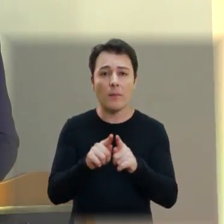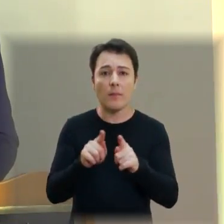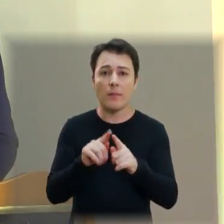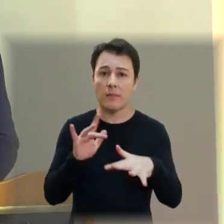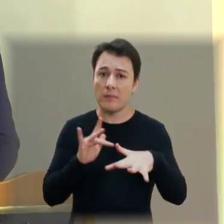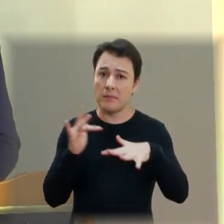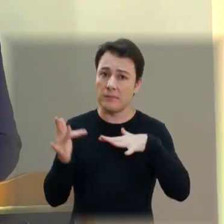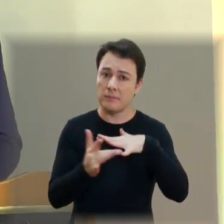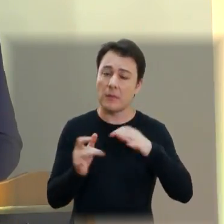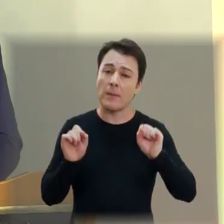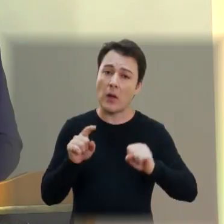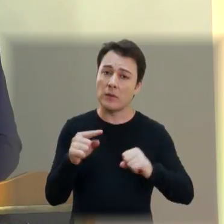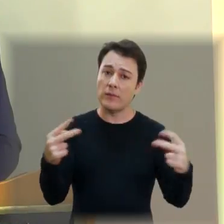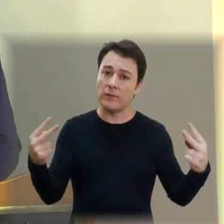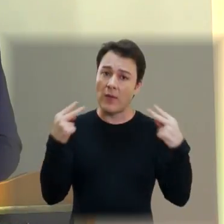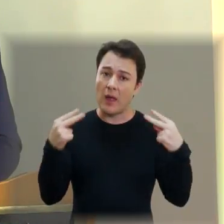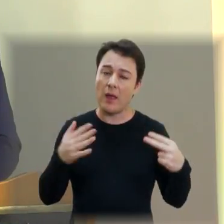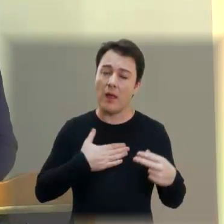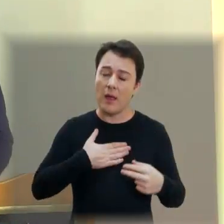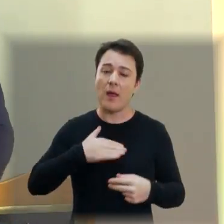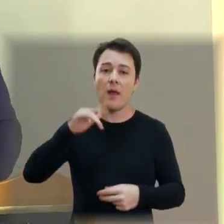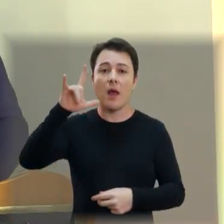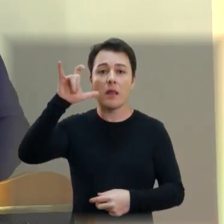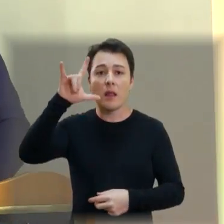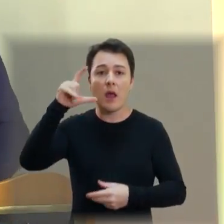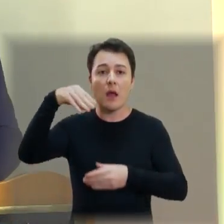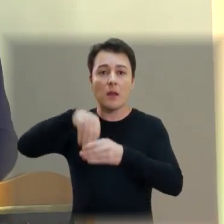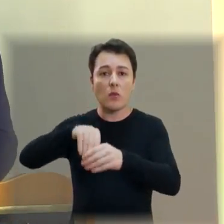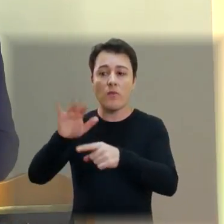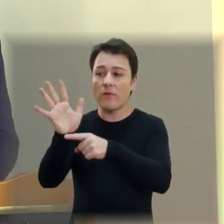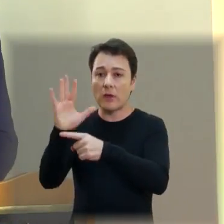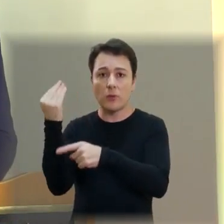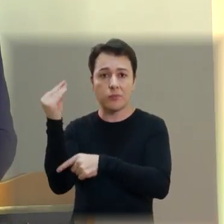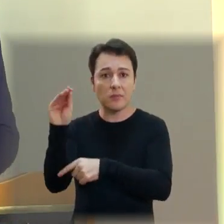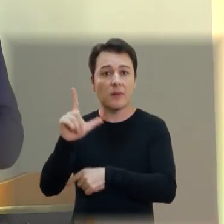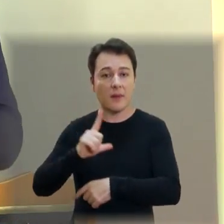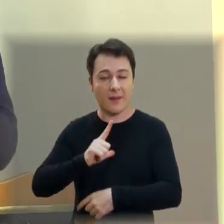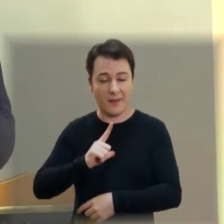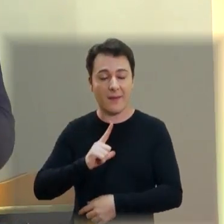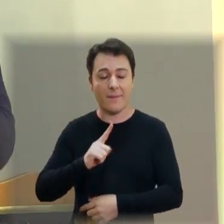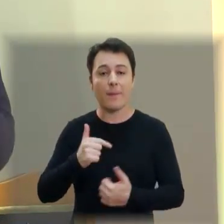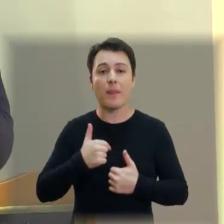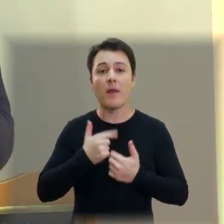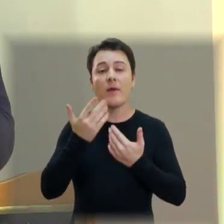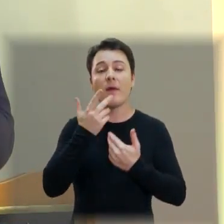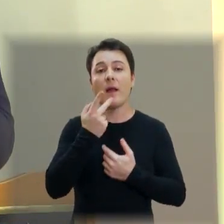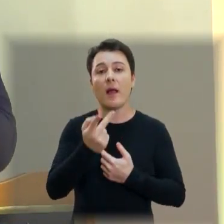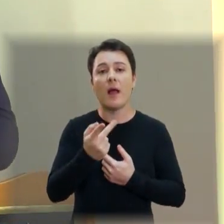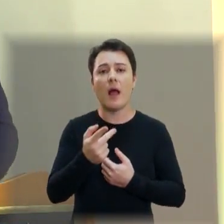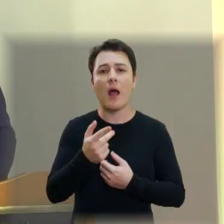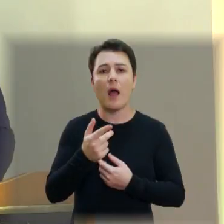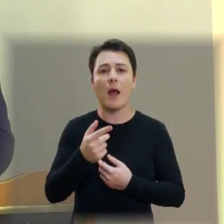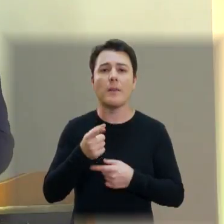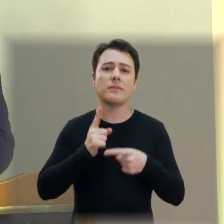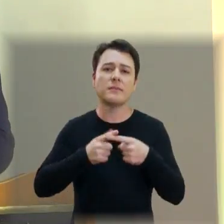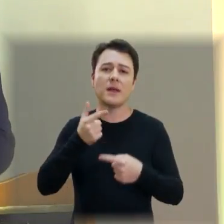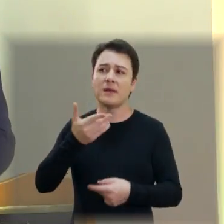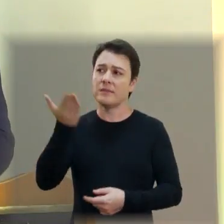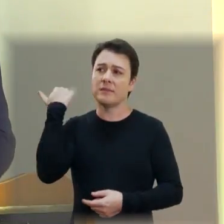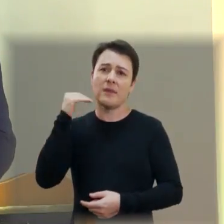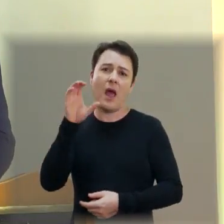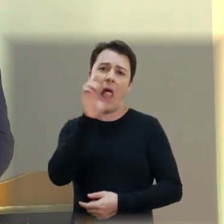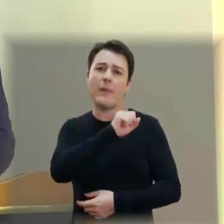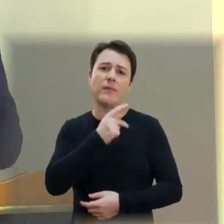sociais, pode assistir aos vídeos no Instagram, que estão todos lá gravados. Gostaria de falar novamente, que eu falei muito rápido na semana